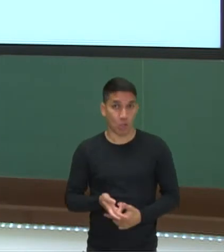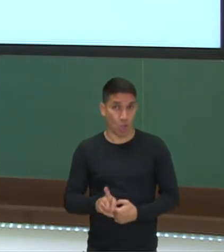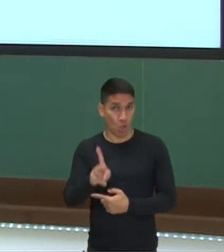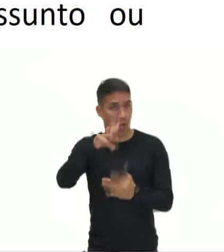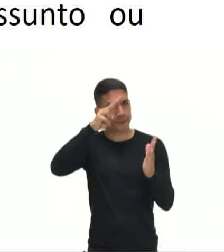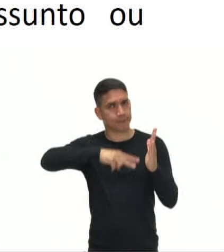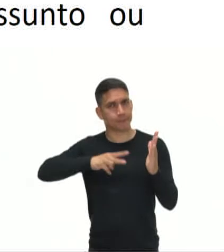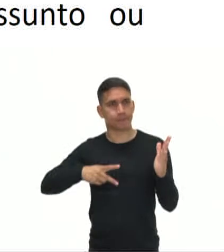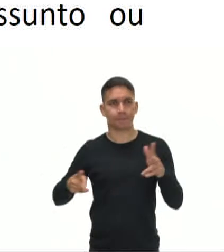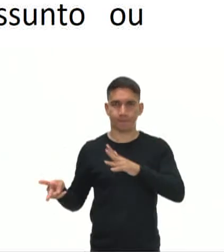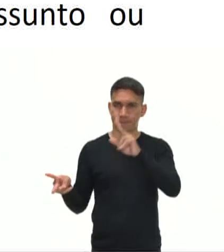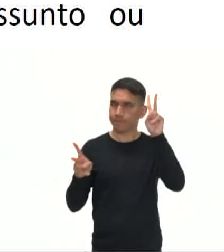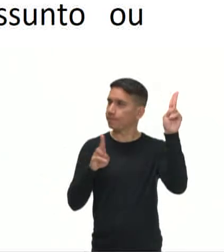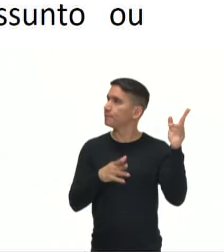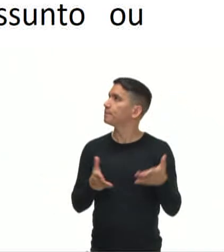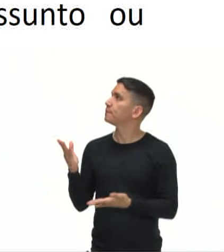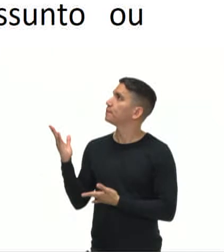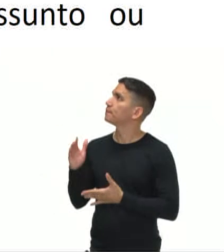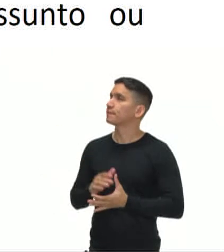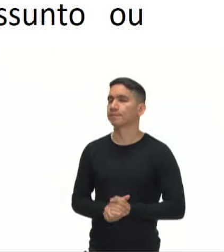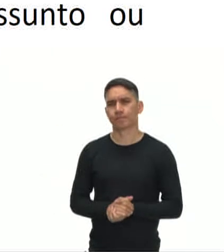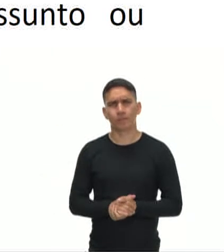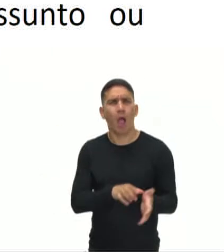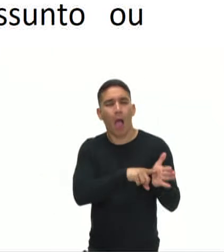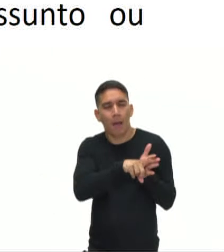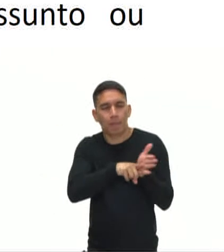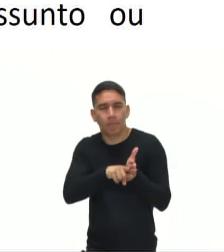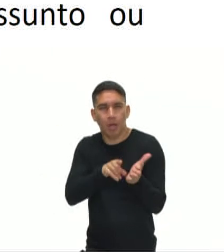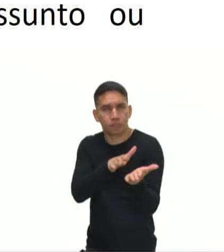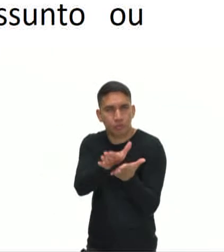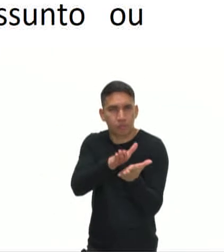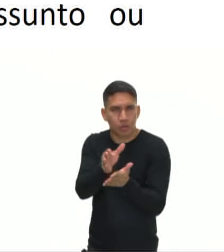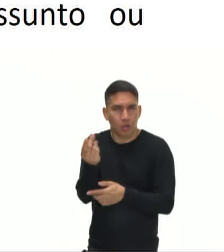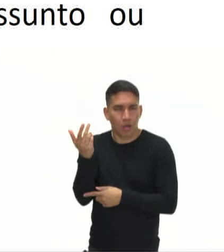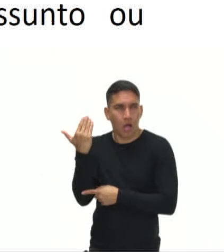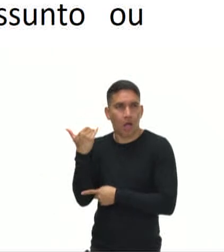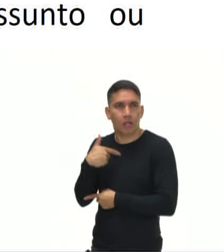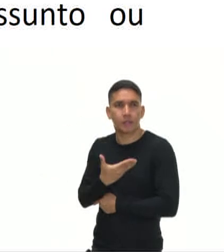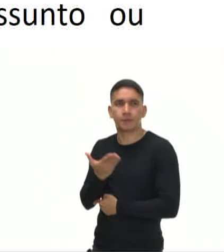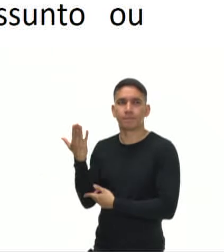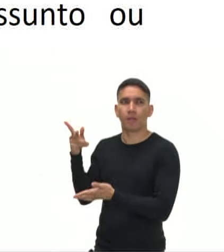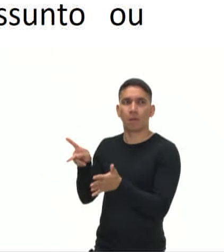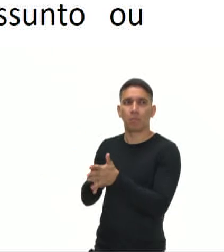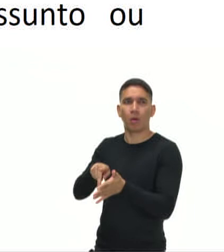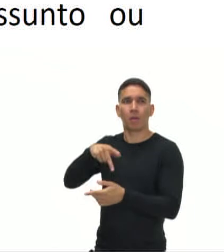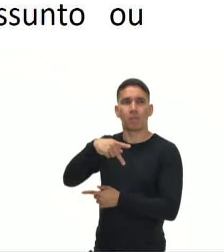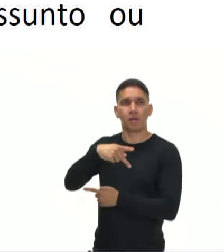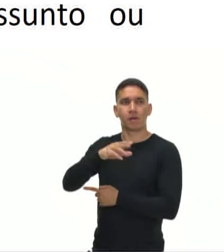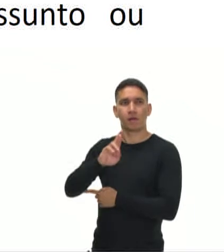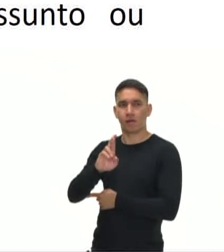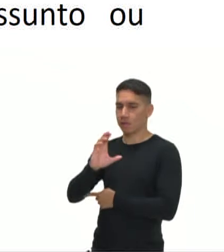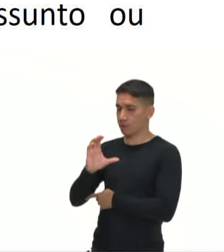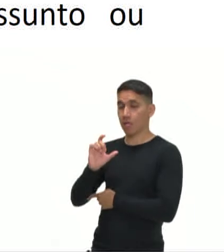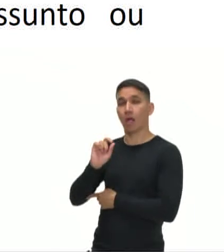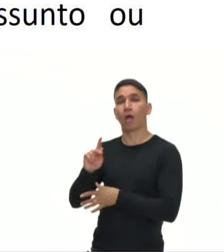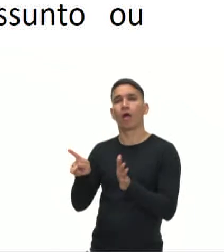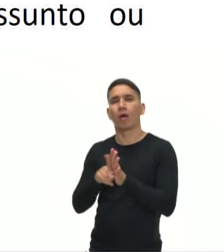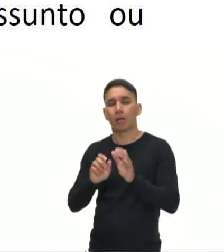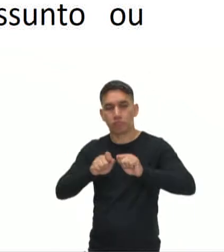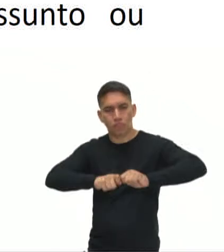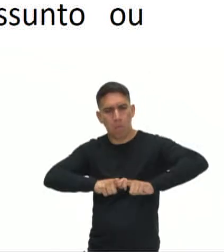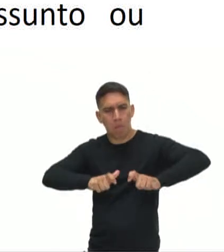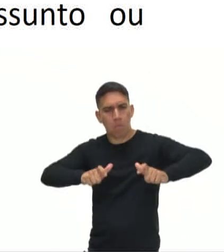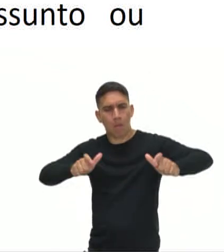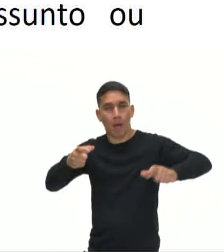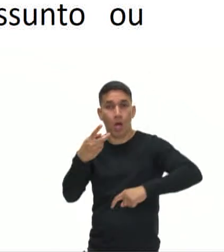Continuando a leitura. Uma pesquisa divulgada recentemente pelo Pew Research Center mostra que cresceu nos últimos